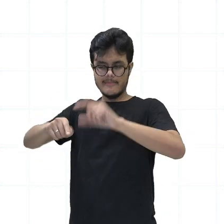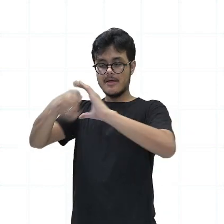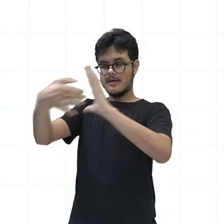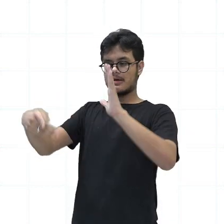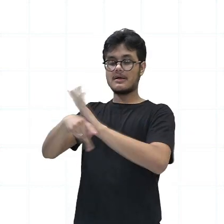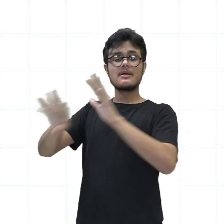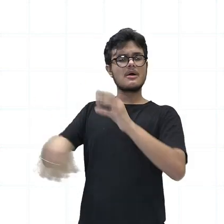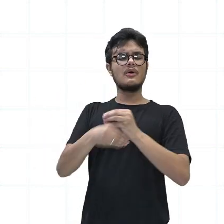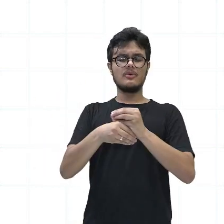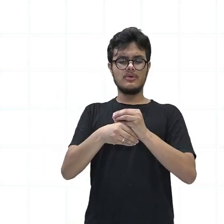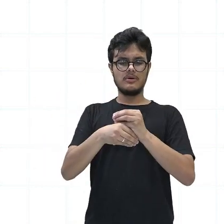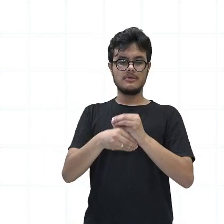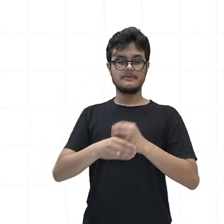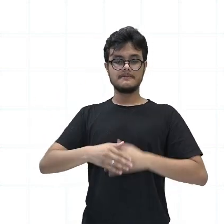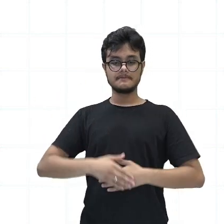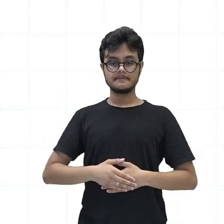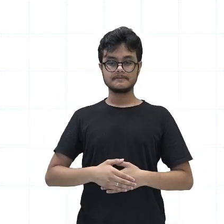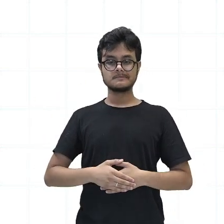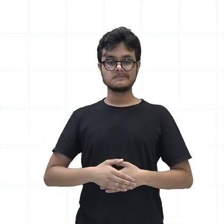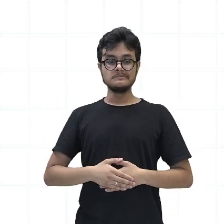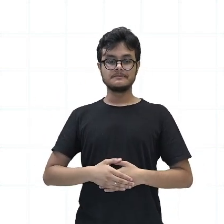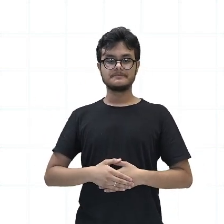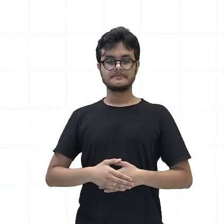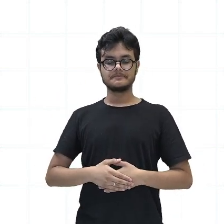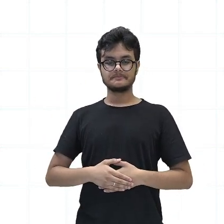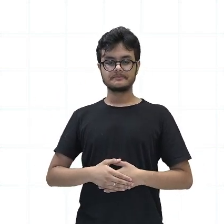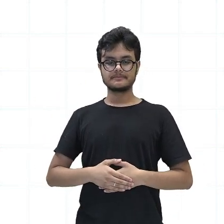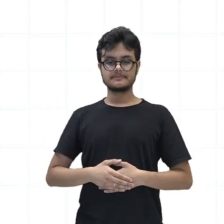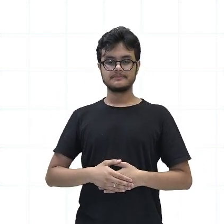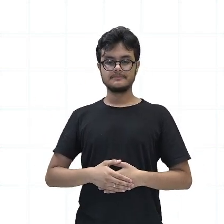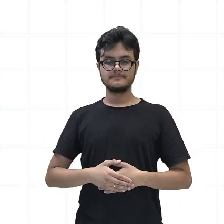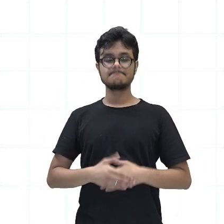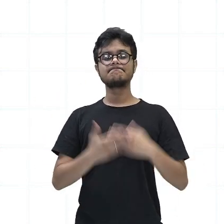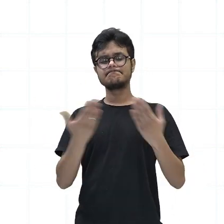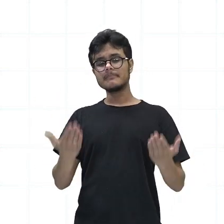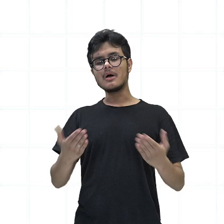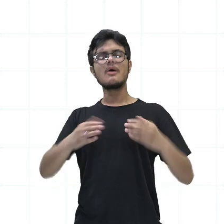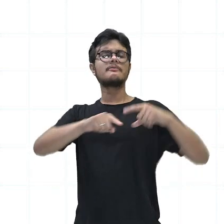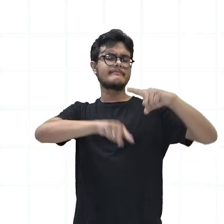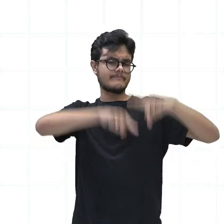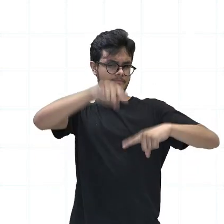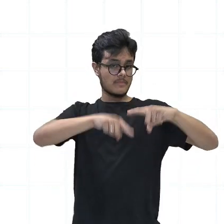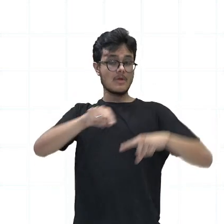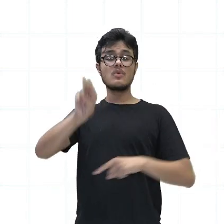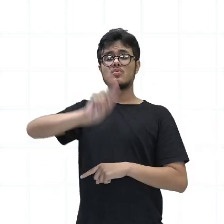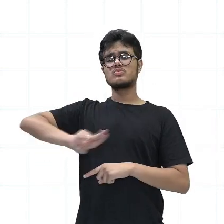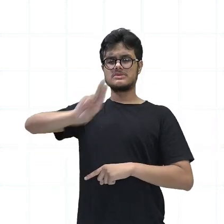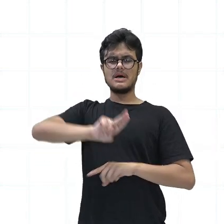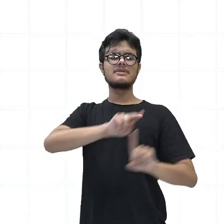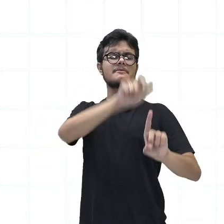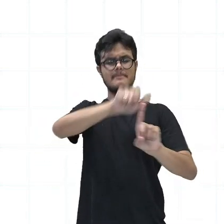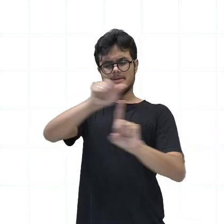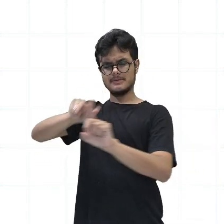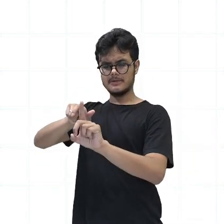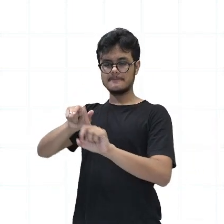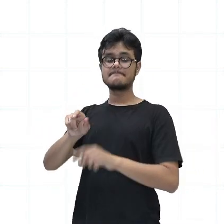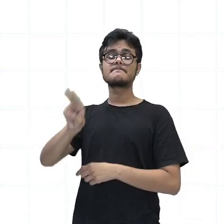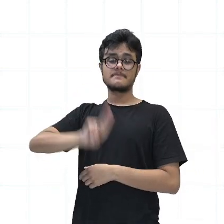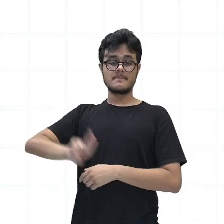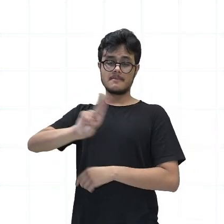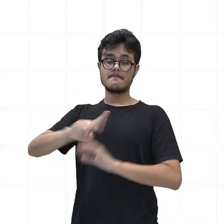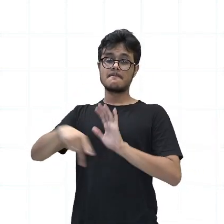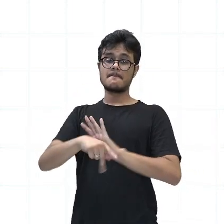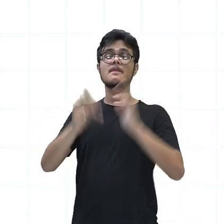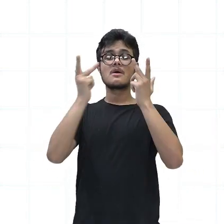props, abreviação de propstens, São objetos físicos usados pelos atores em uma peça